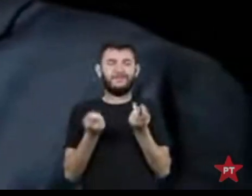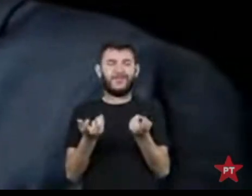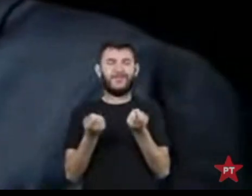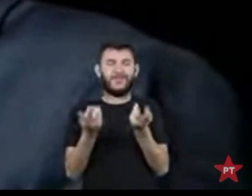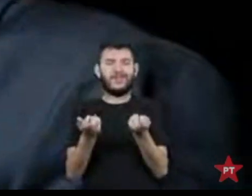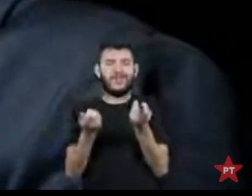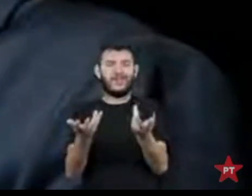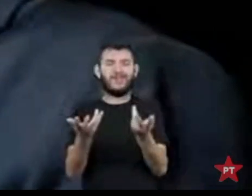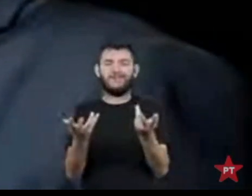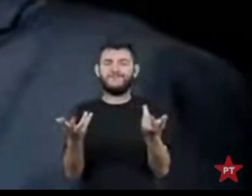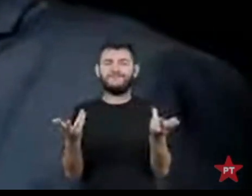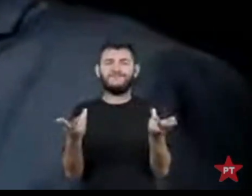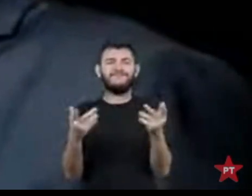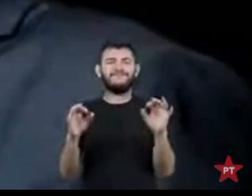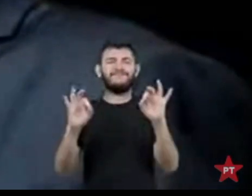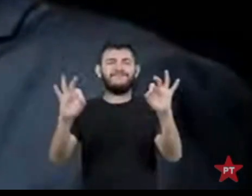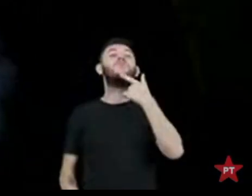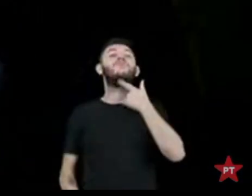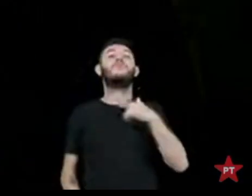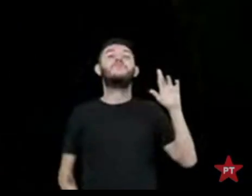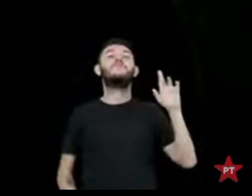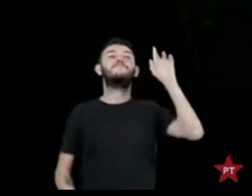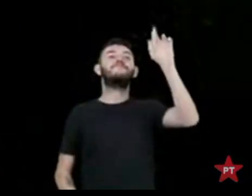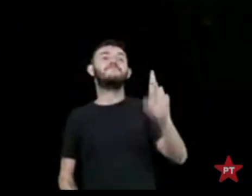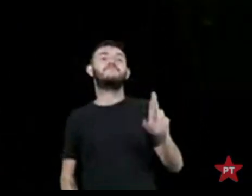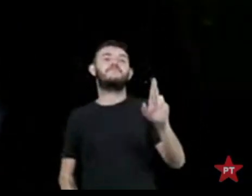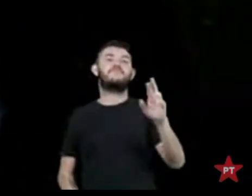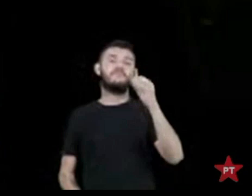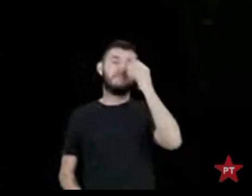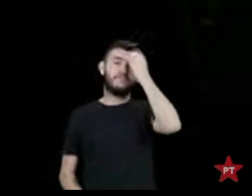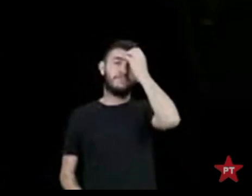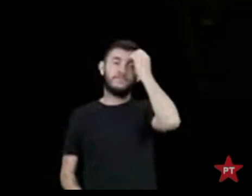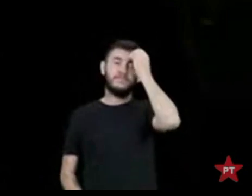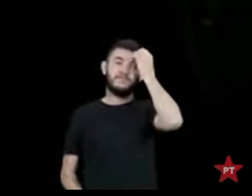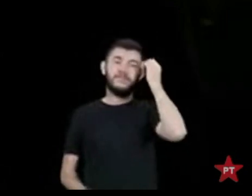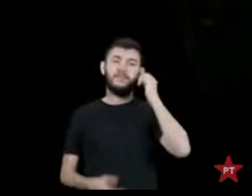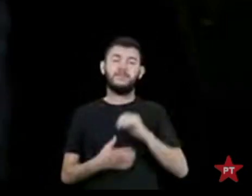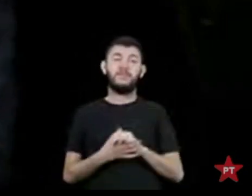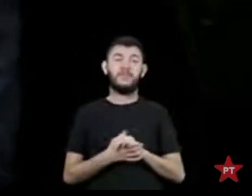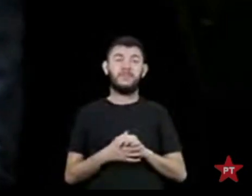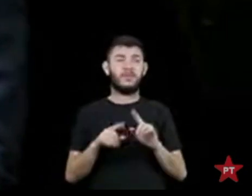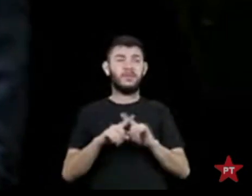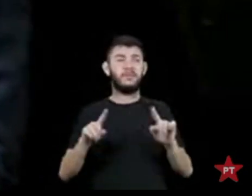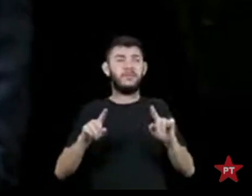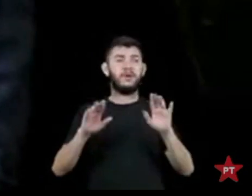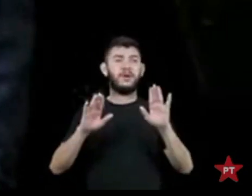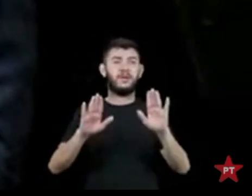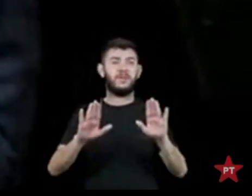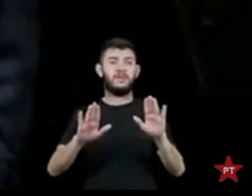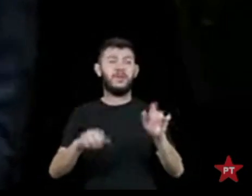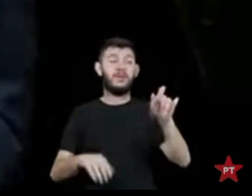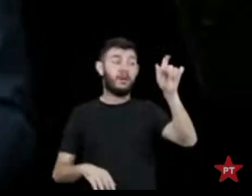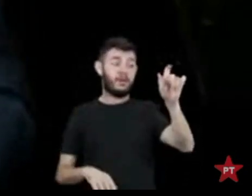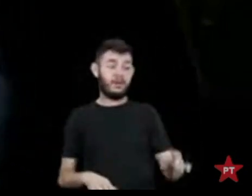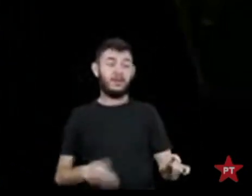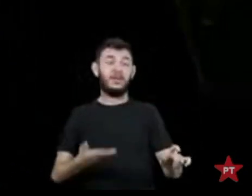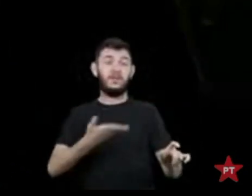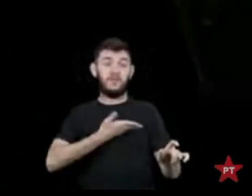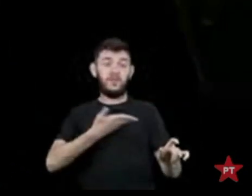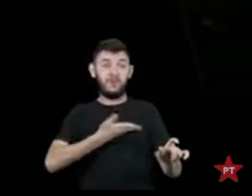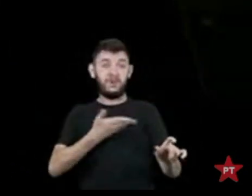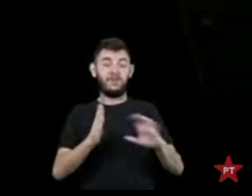eu conheço ele desde menino. O Marinho era um companheiro do PSB, mas toda vez que eu